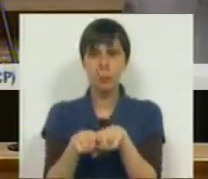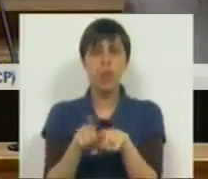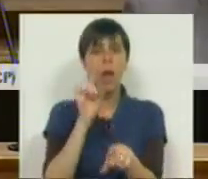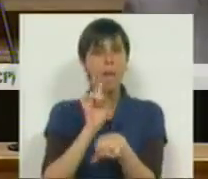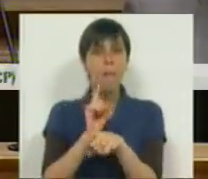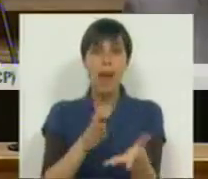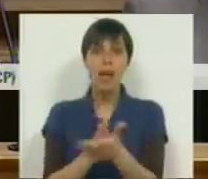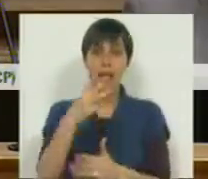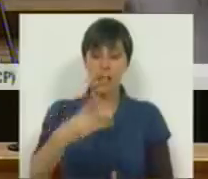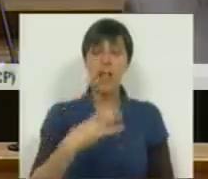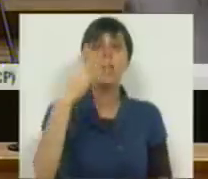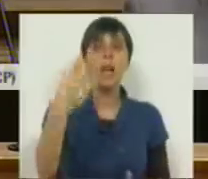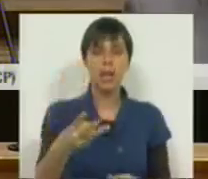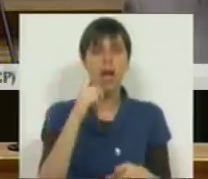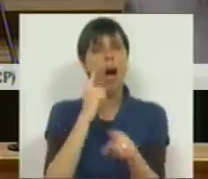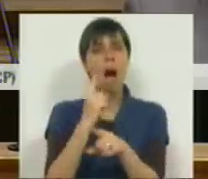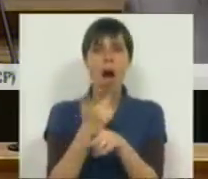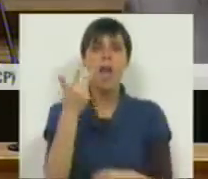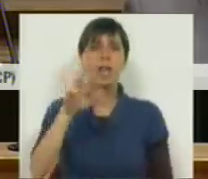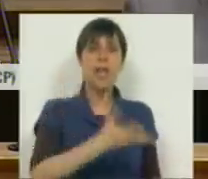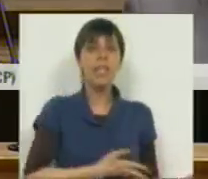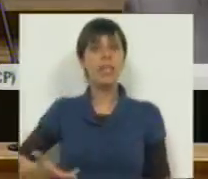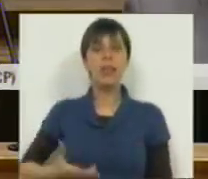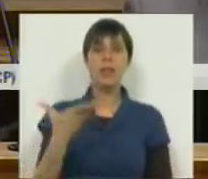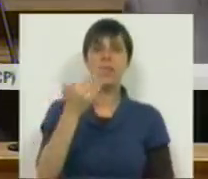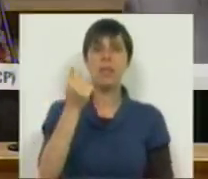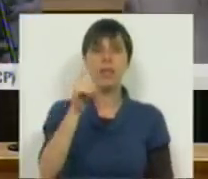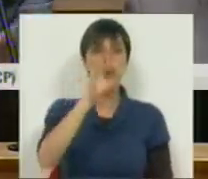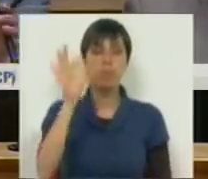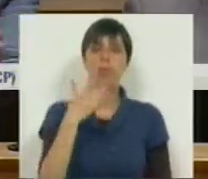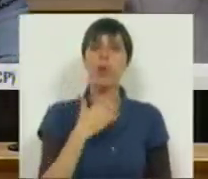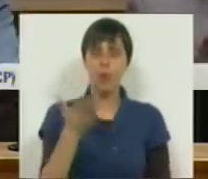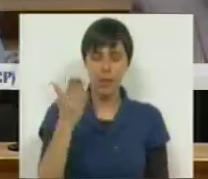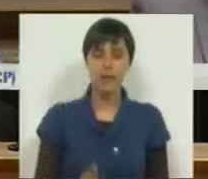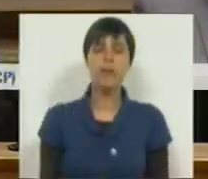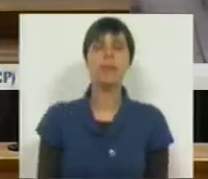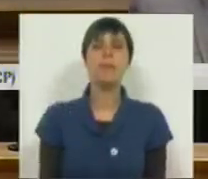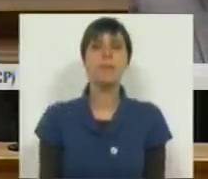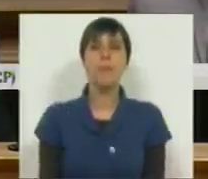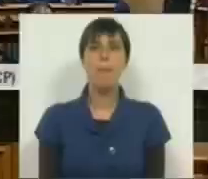é manter daqui a 3 anos uma taxa de desemprego de 17,5%. Muito obrigada.